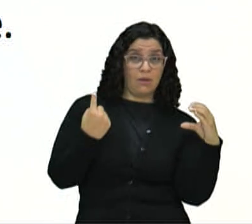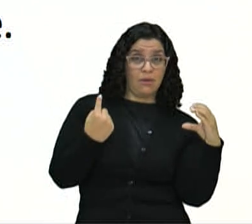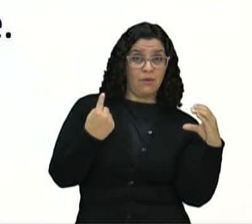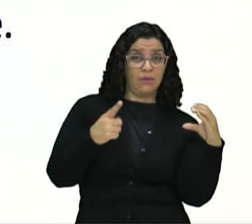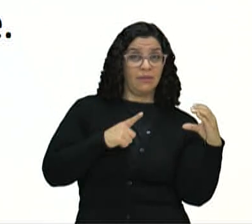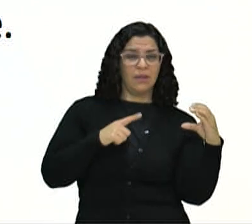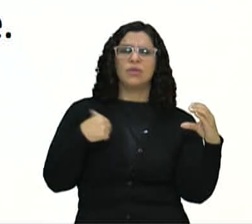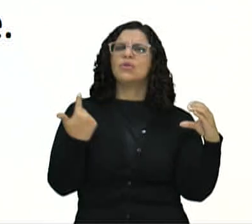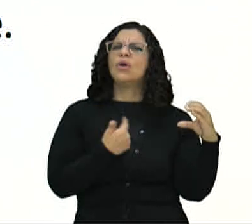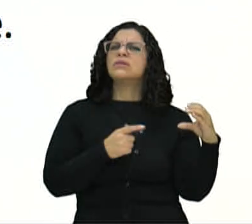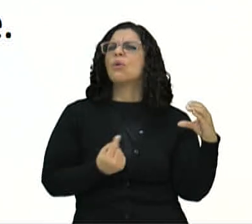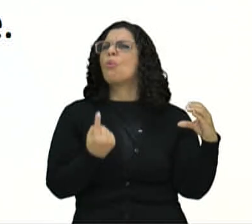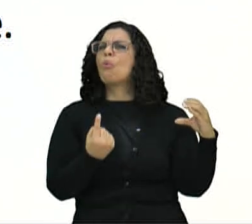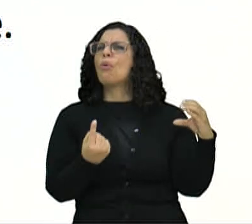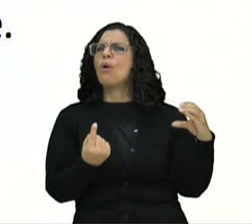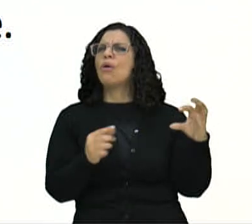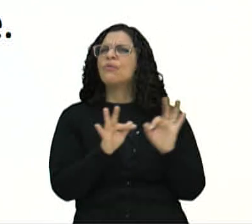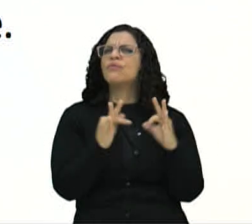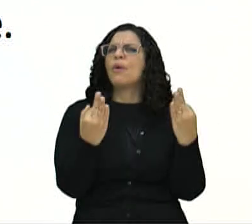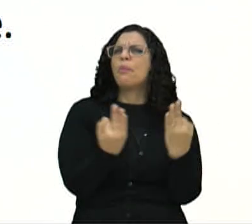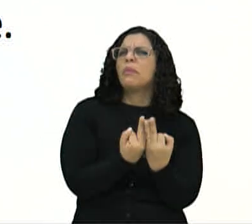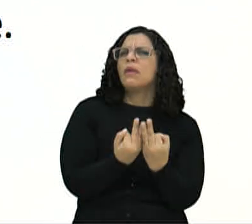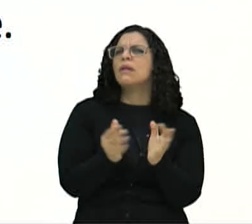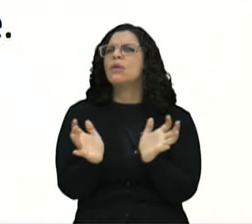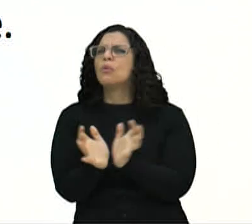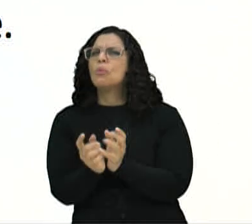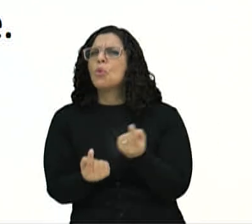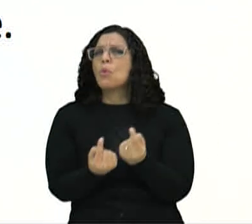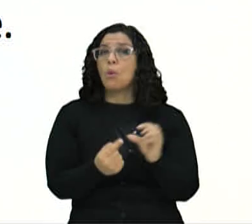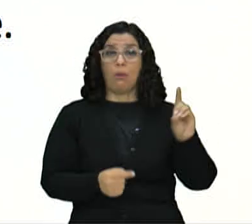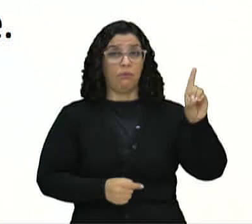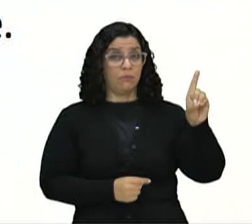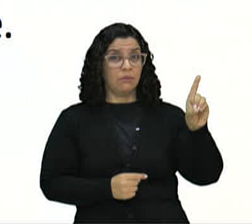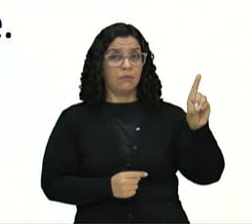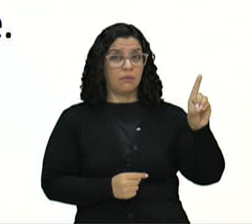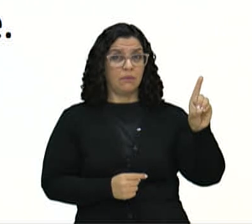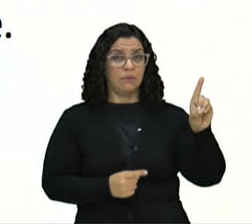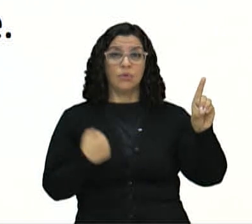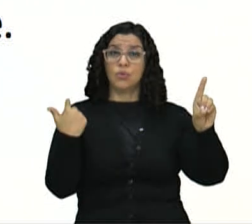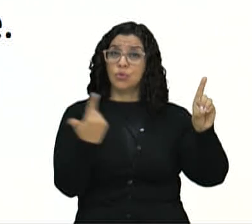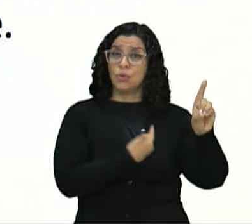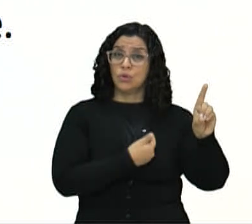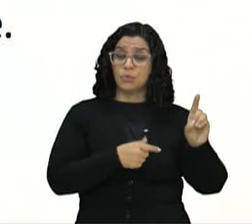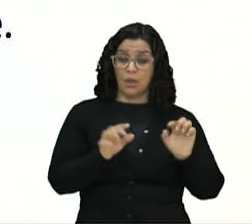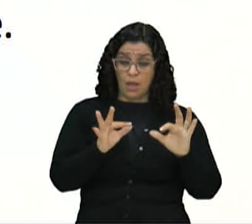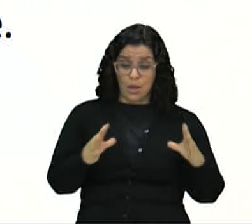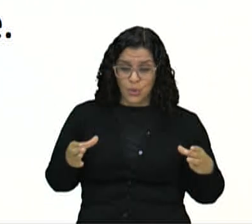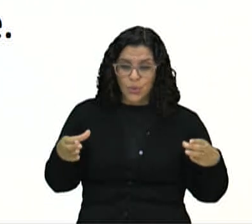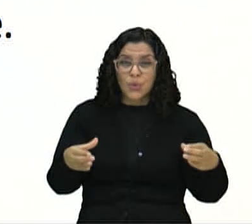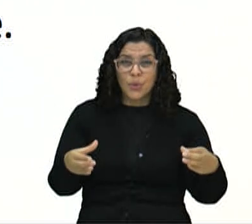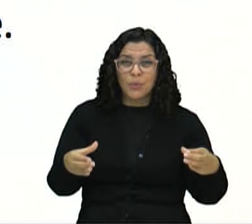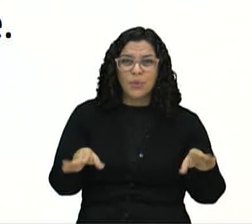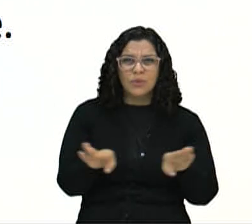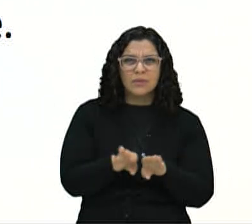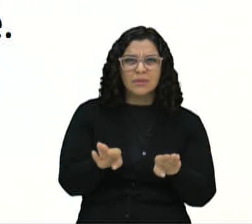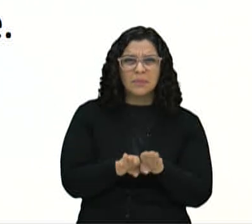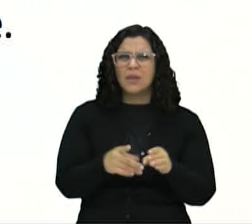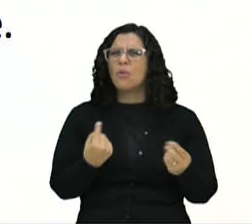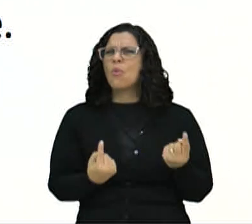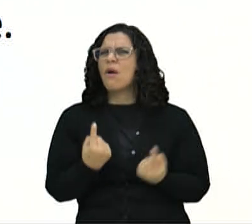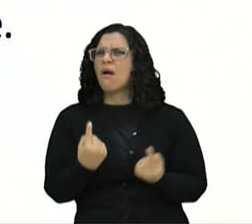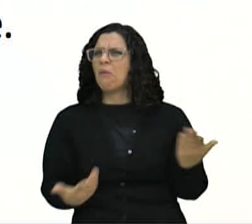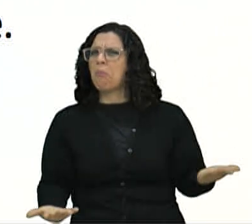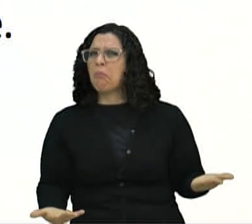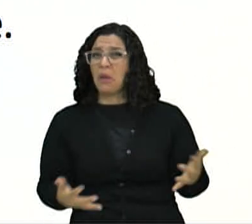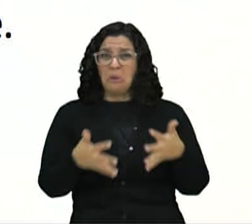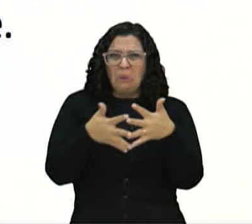família Hominídea e do gênero Homo? Ou letra D, somos do filo Homo e da família Hominídea?